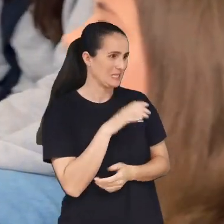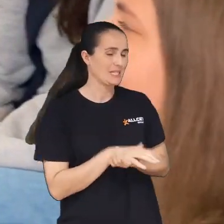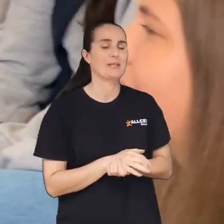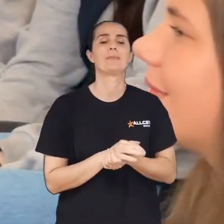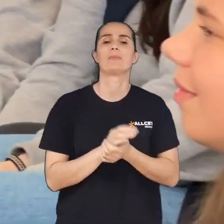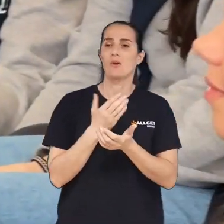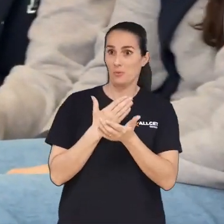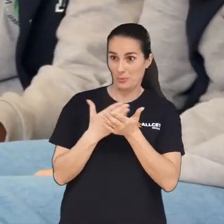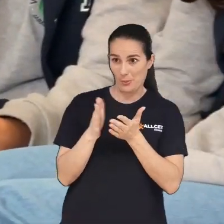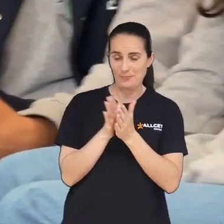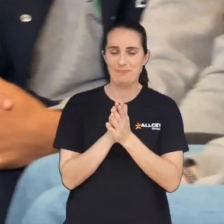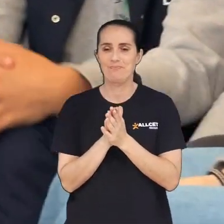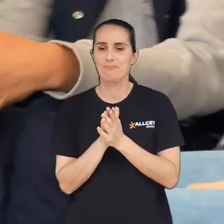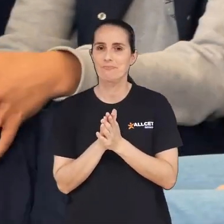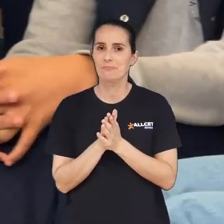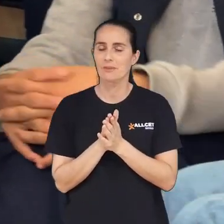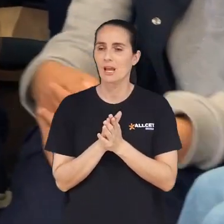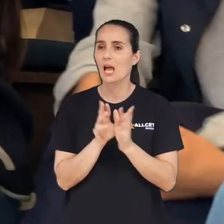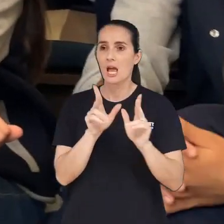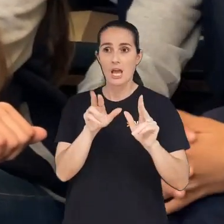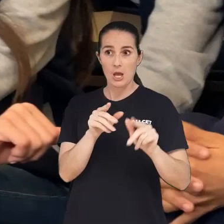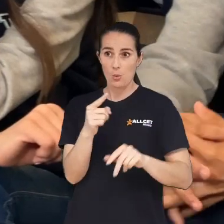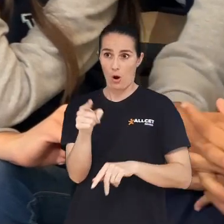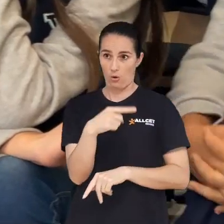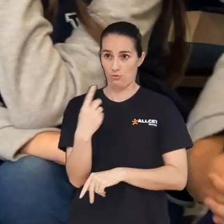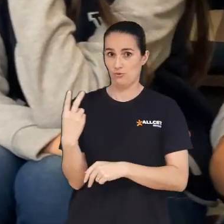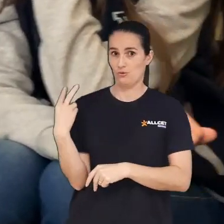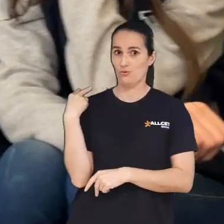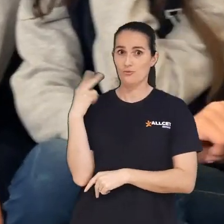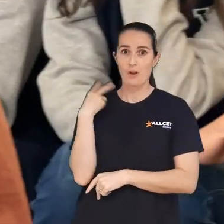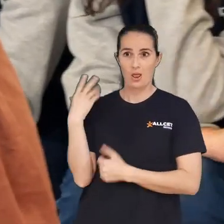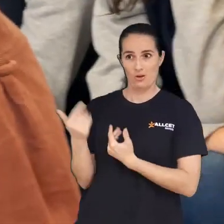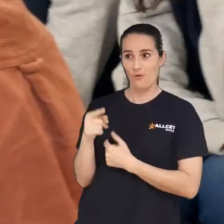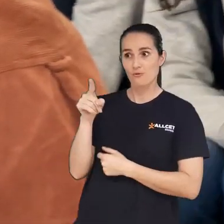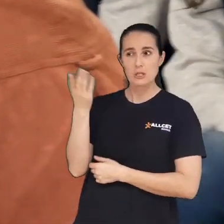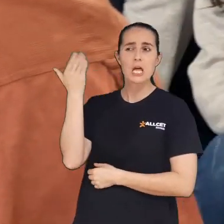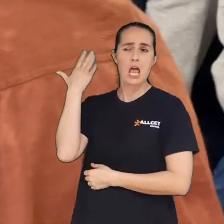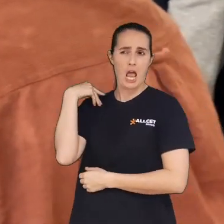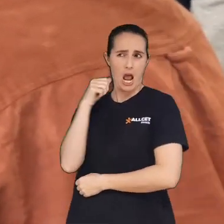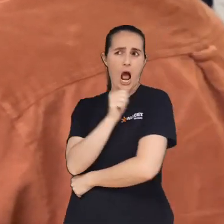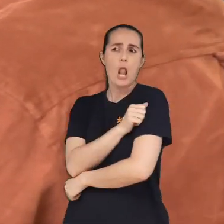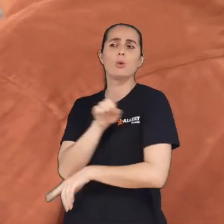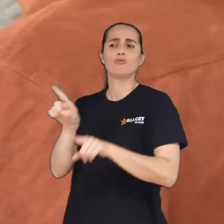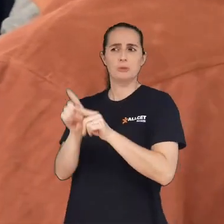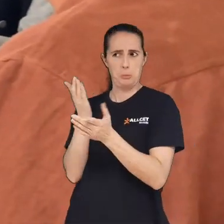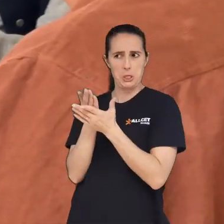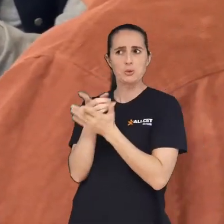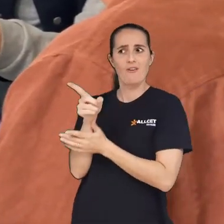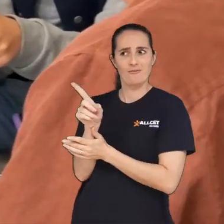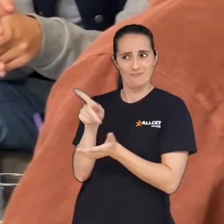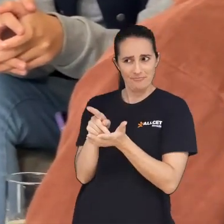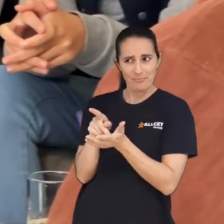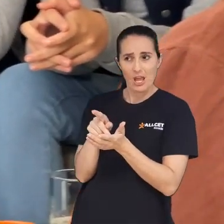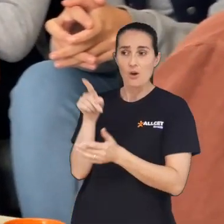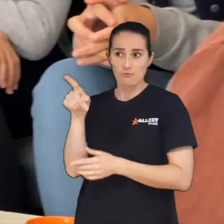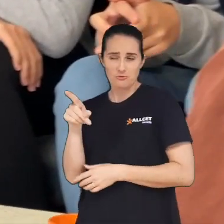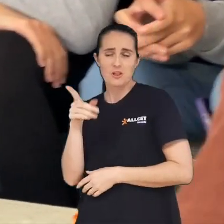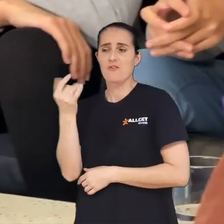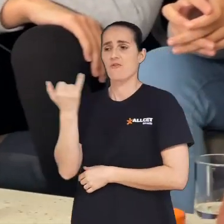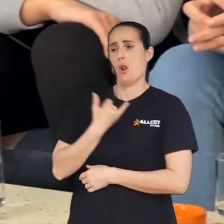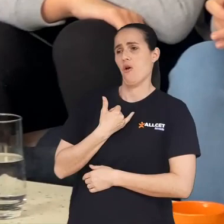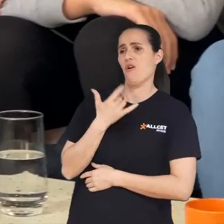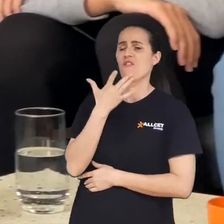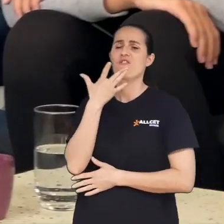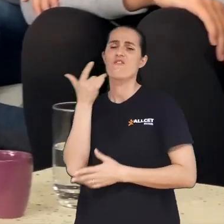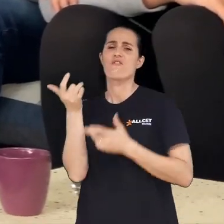Então vamos lá. Assim como os vereadores mirins, o senhor também foi aluno e, segundo o vereador, tinha facilidade em